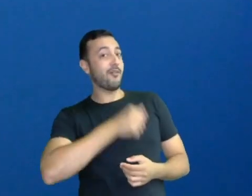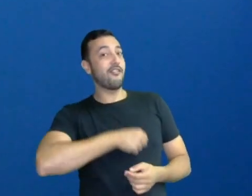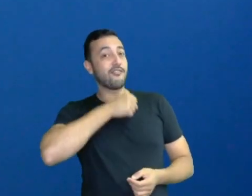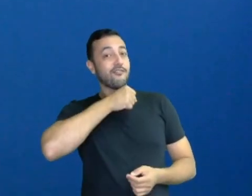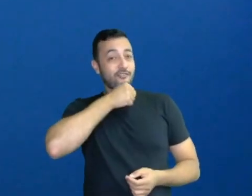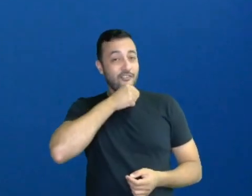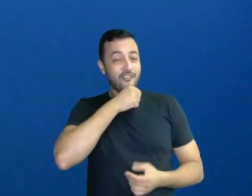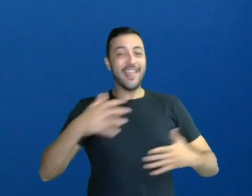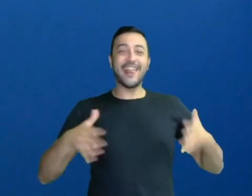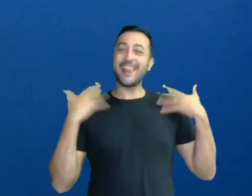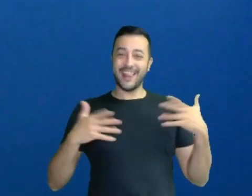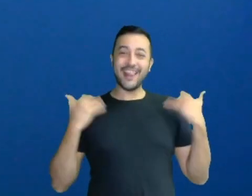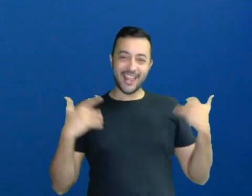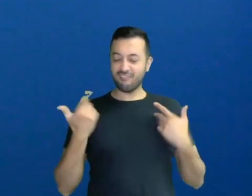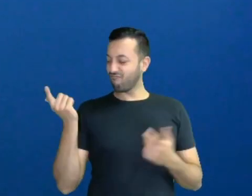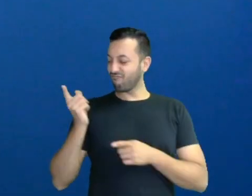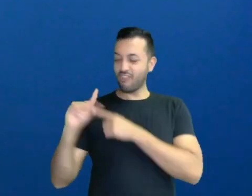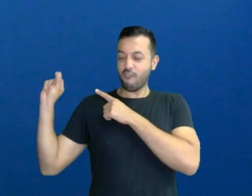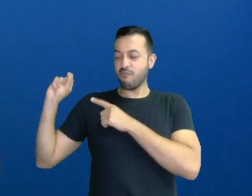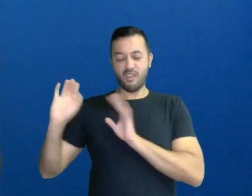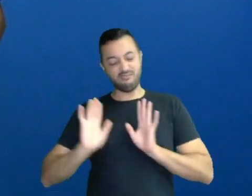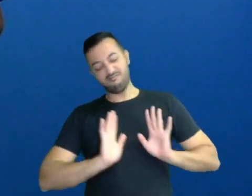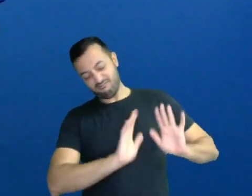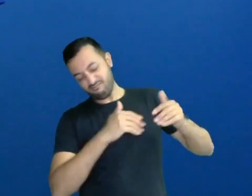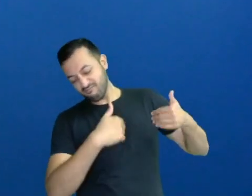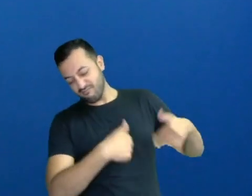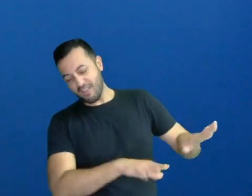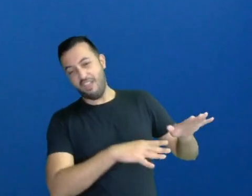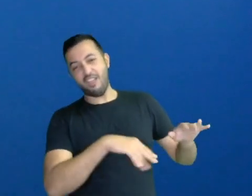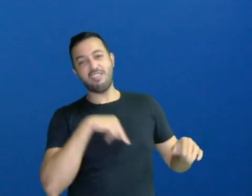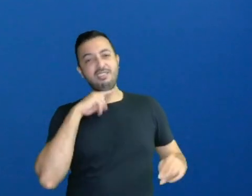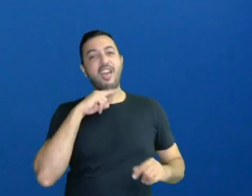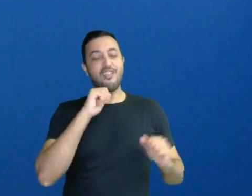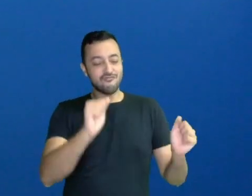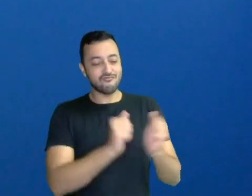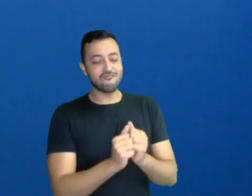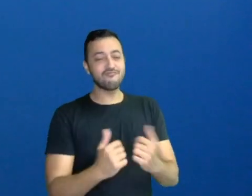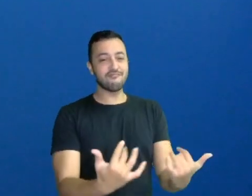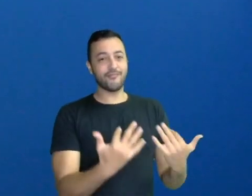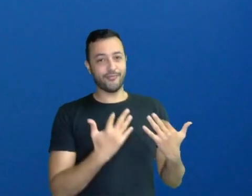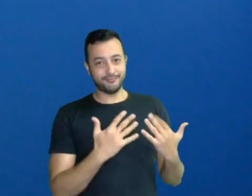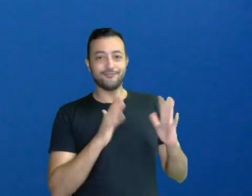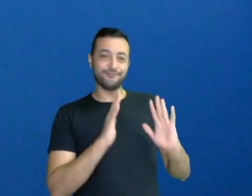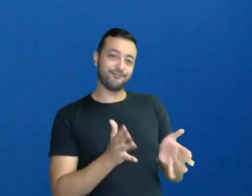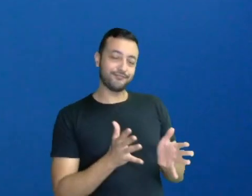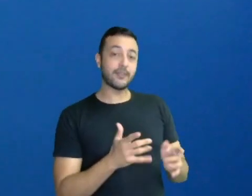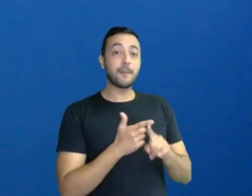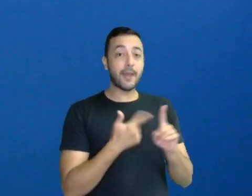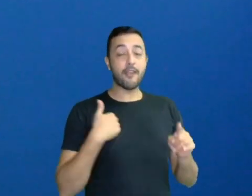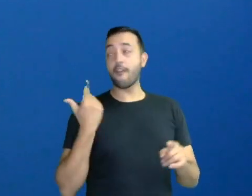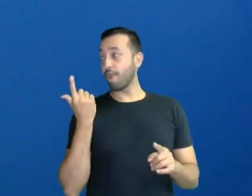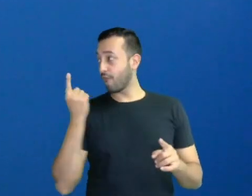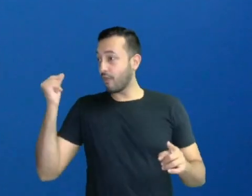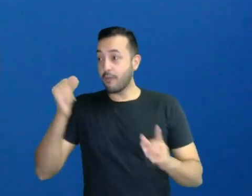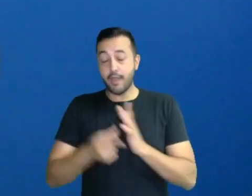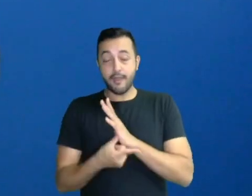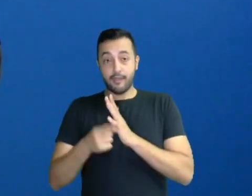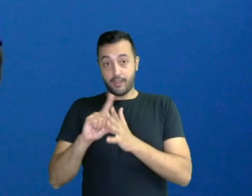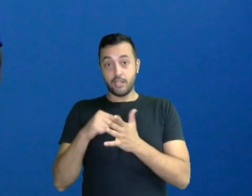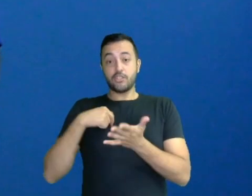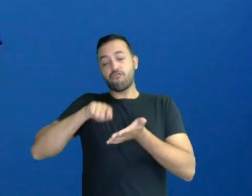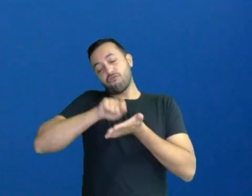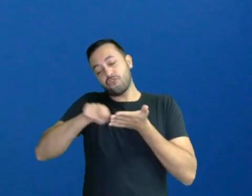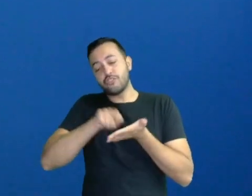alegre que ele disse eu vou embora sozinho deixa ela ir com os dentinhos dela mas antes de ir embora eu vou deixar para ela